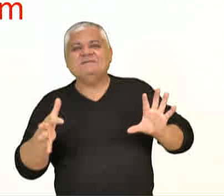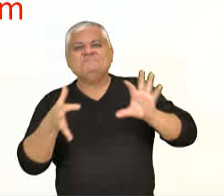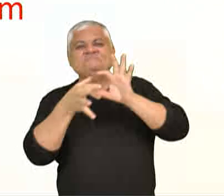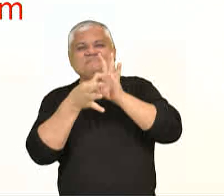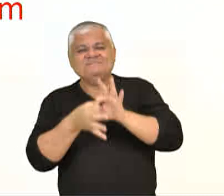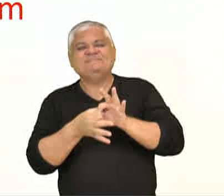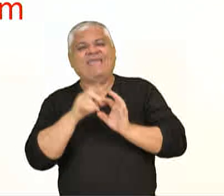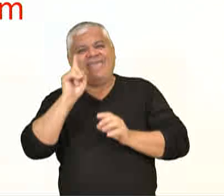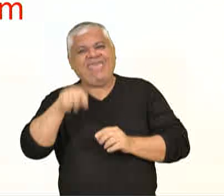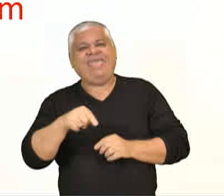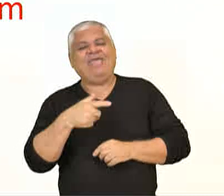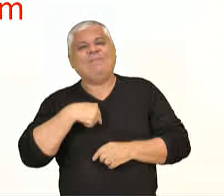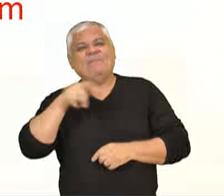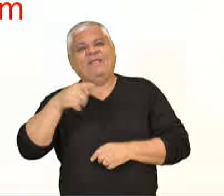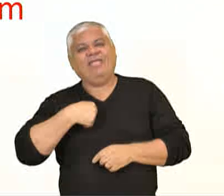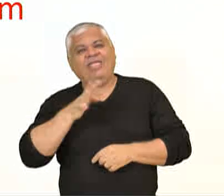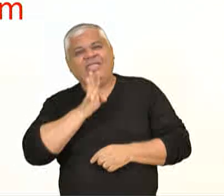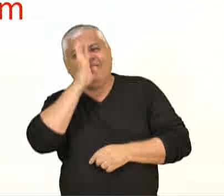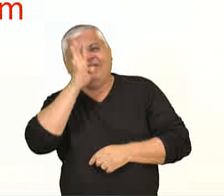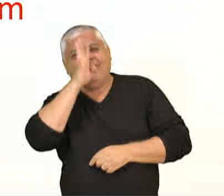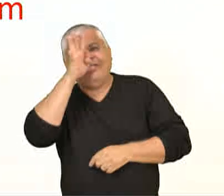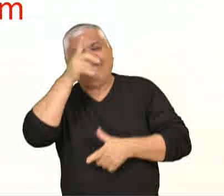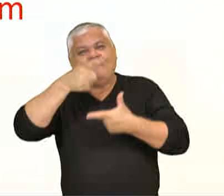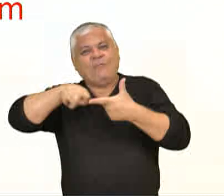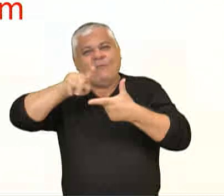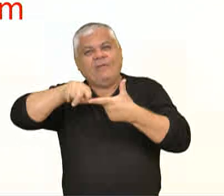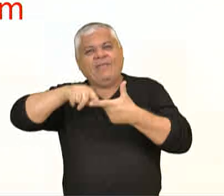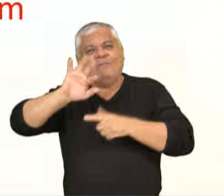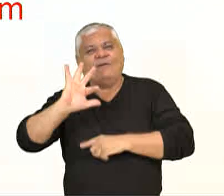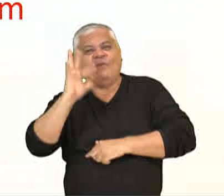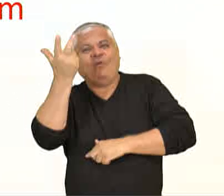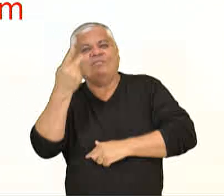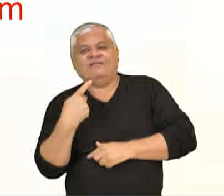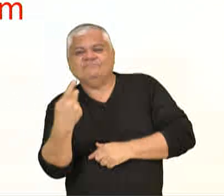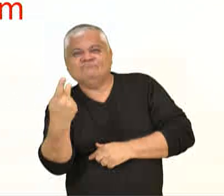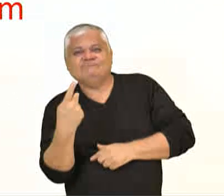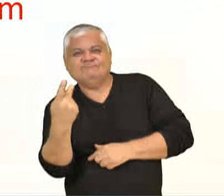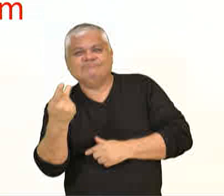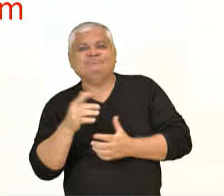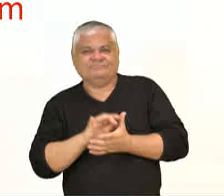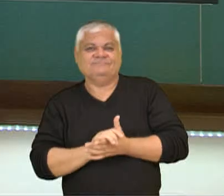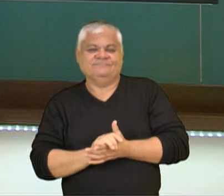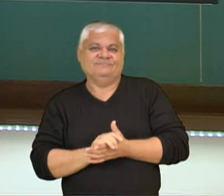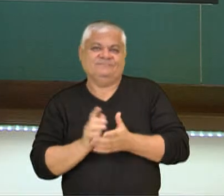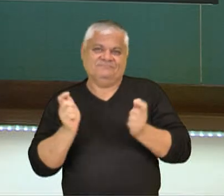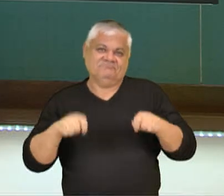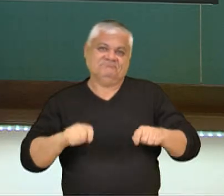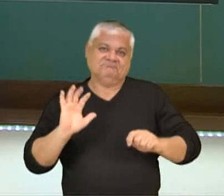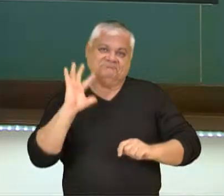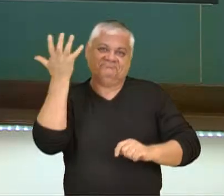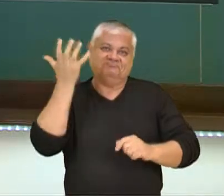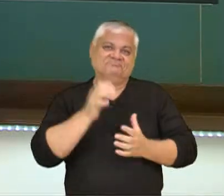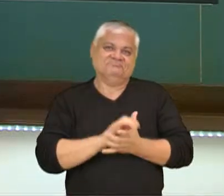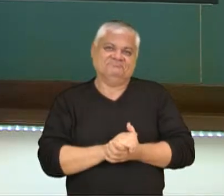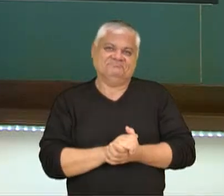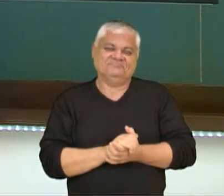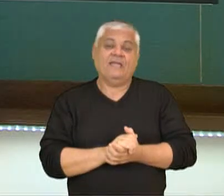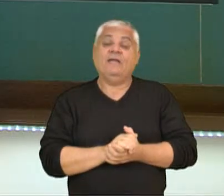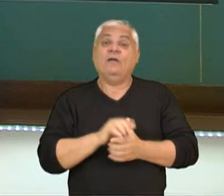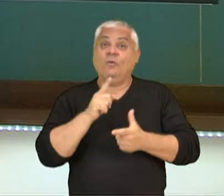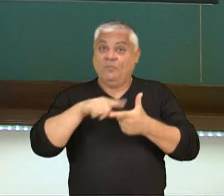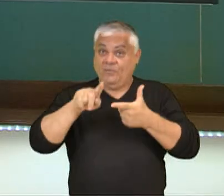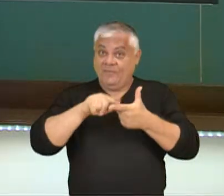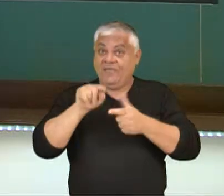mais uma peripécia, mais um conflito inesperável, né? Ou inesperado, imprevisível. O